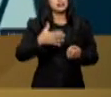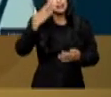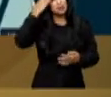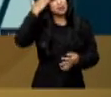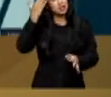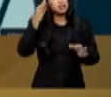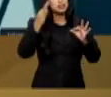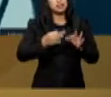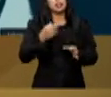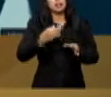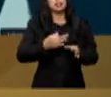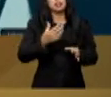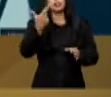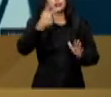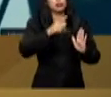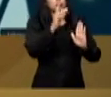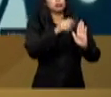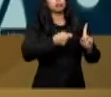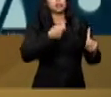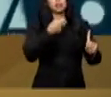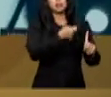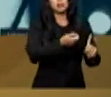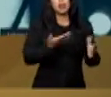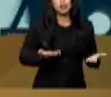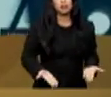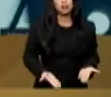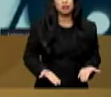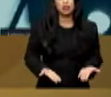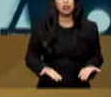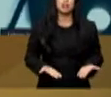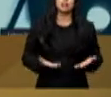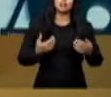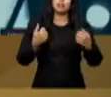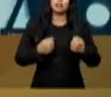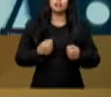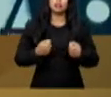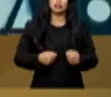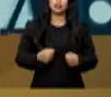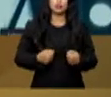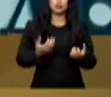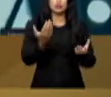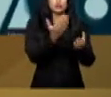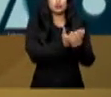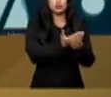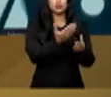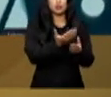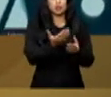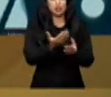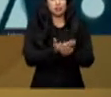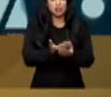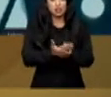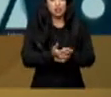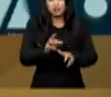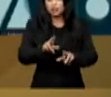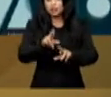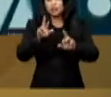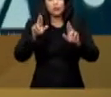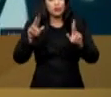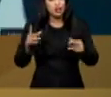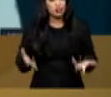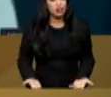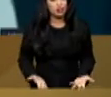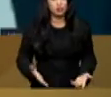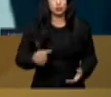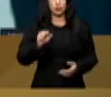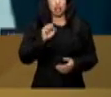que, declarando esses processos extintos, o Supremo não